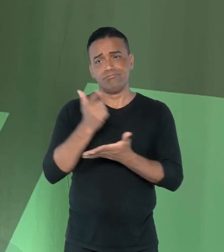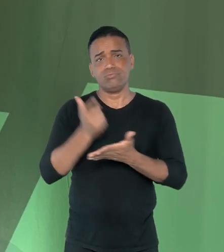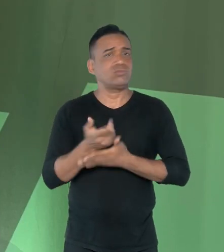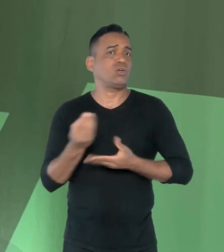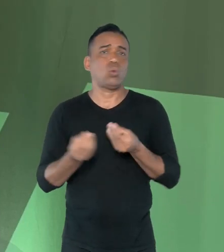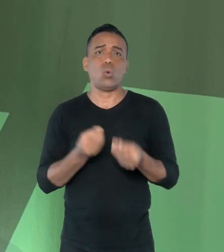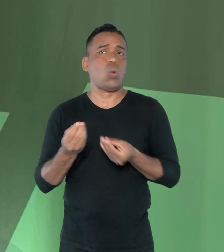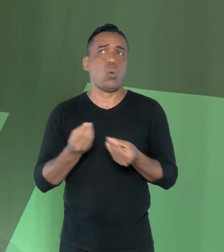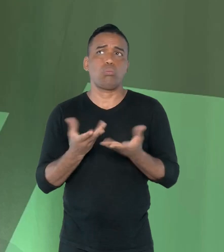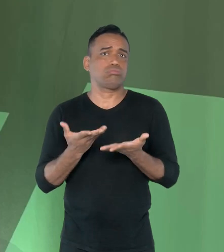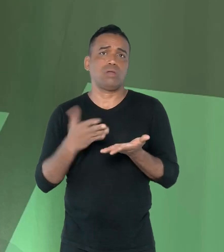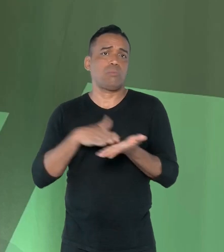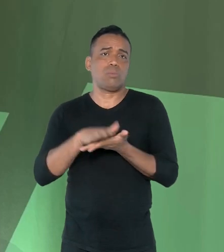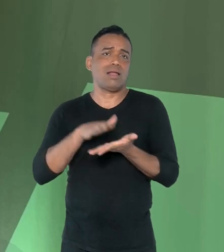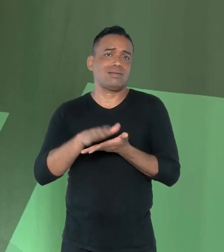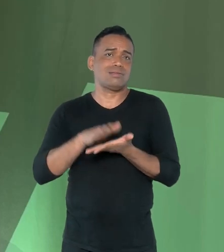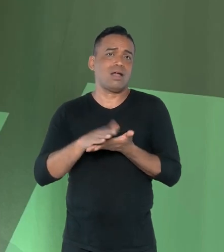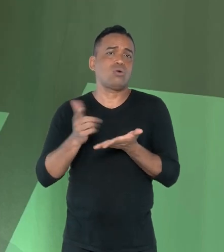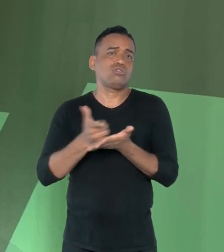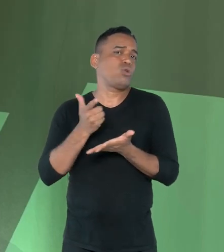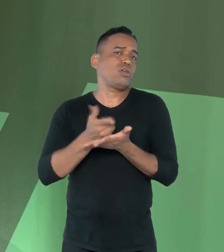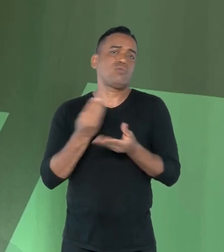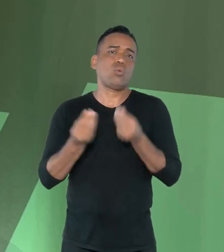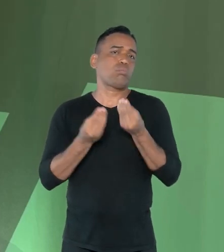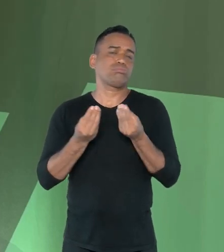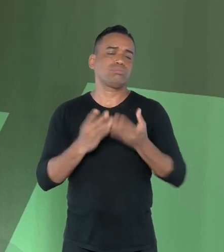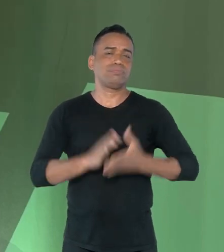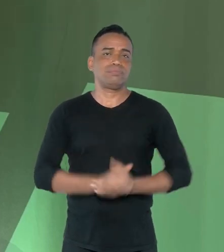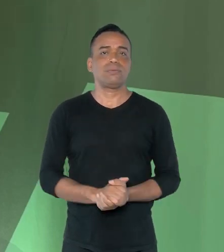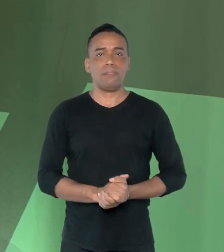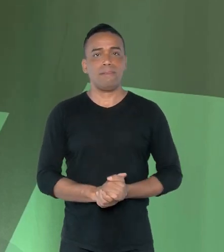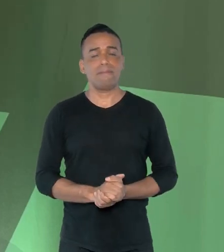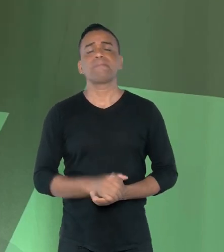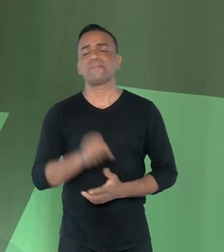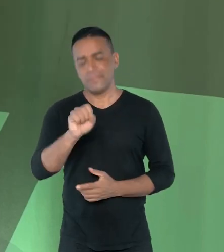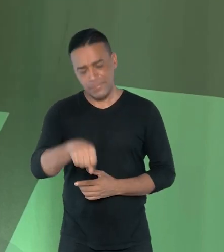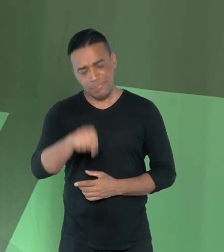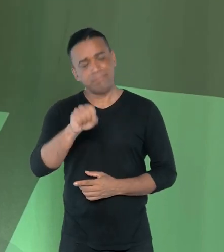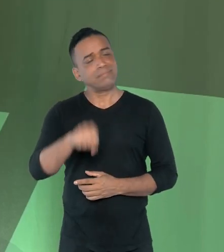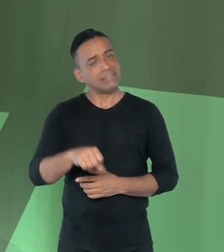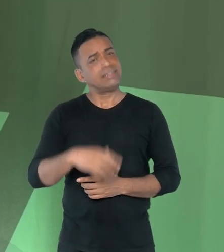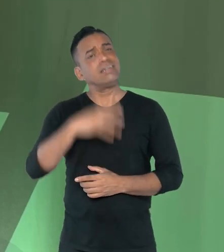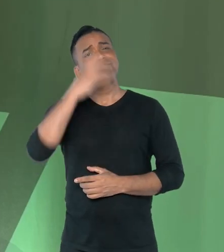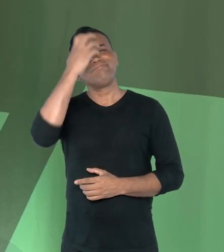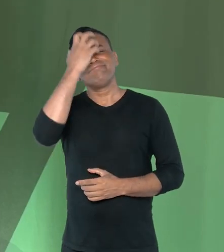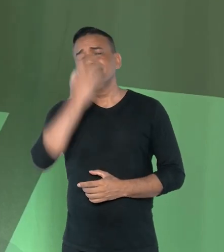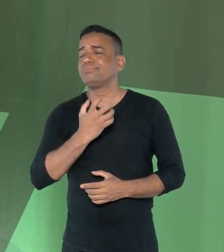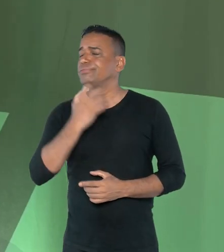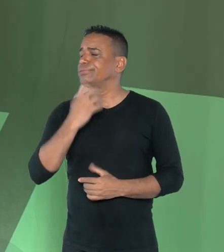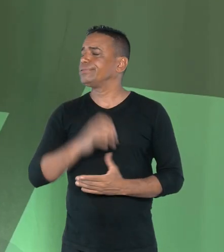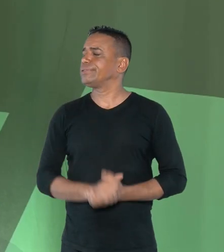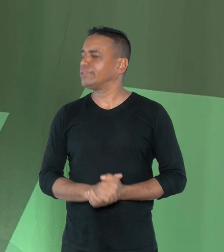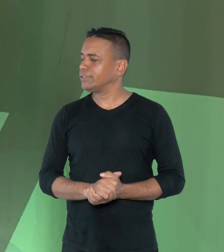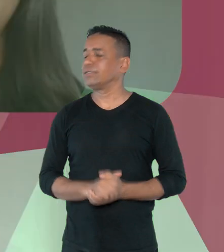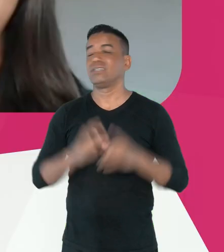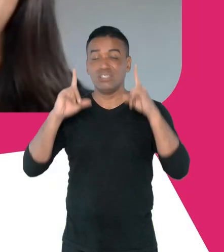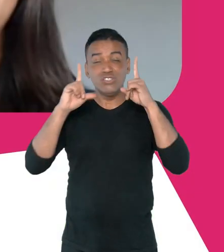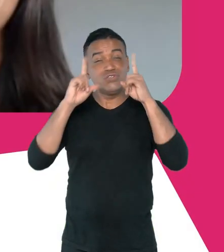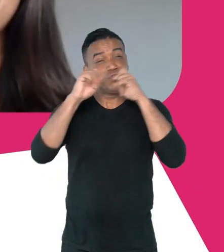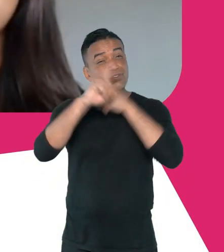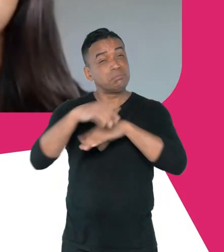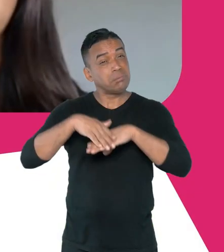hoje no mercado editorial, o posicionamento dele. Sim, realmente é muito difícil, né?